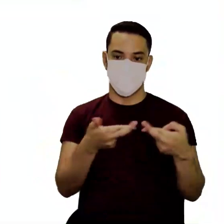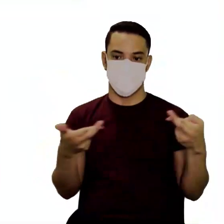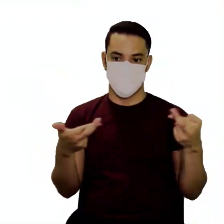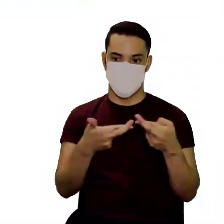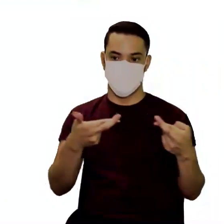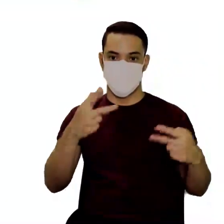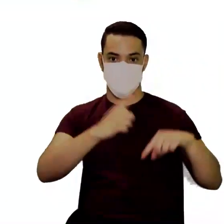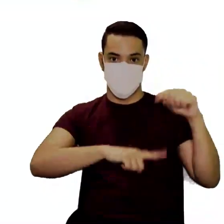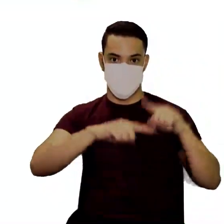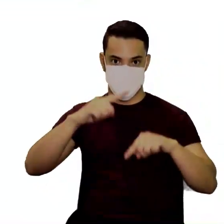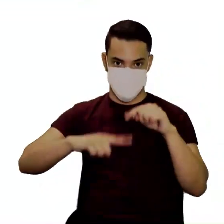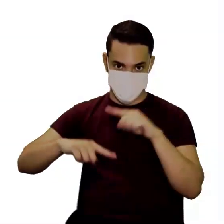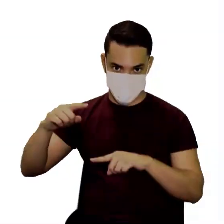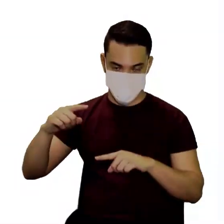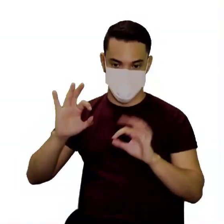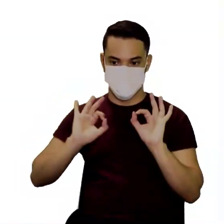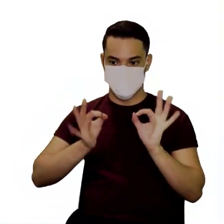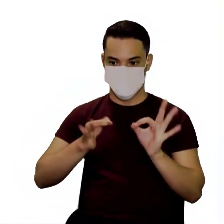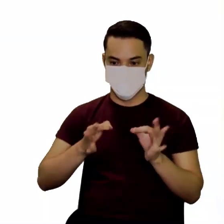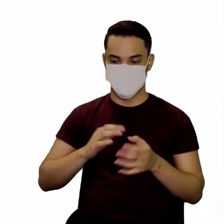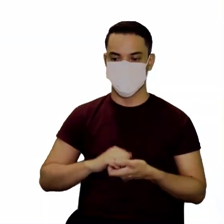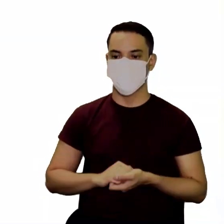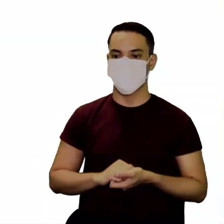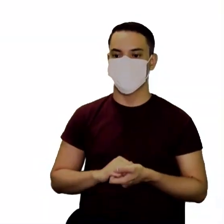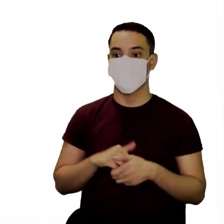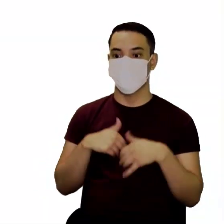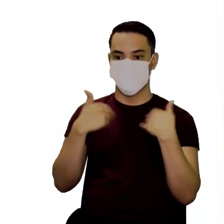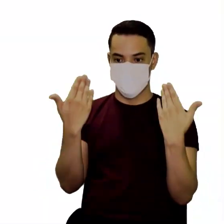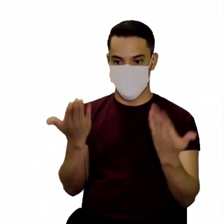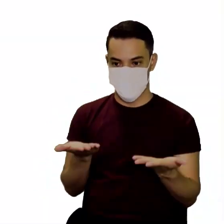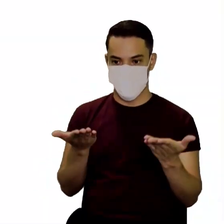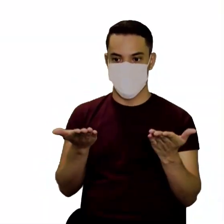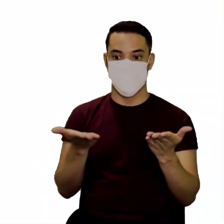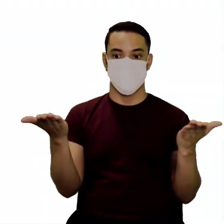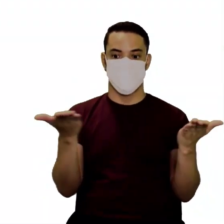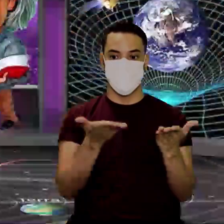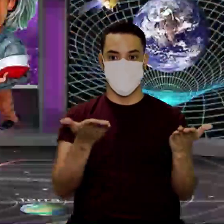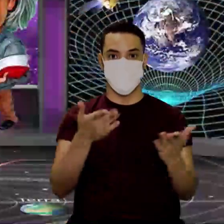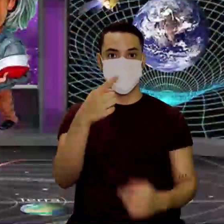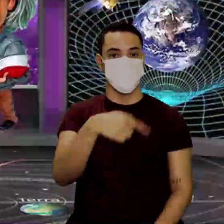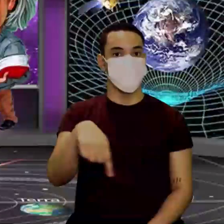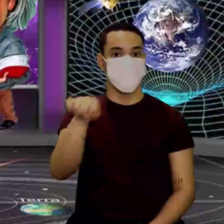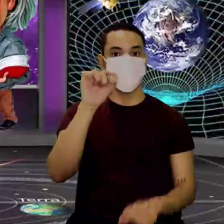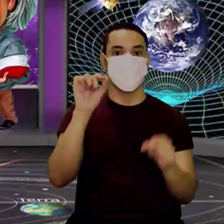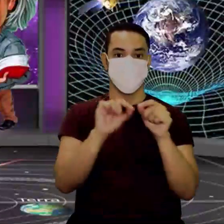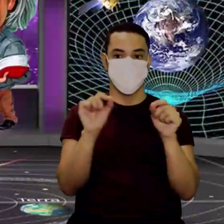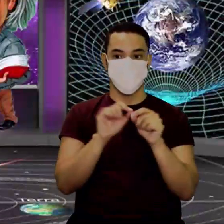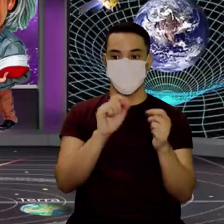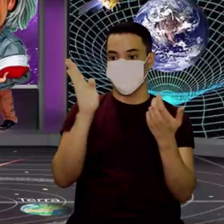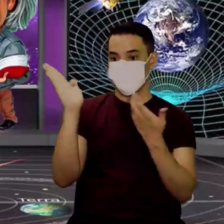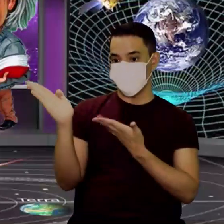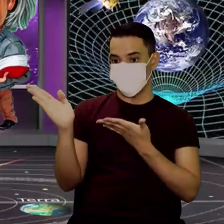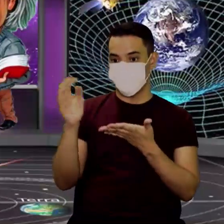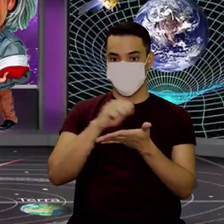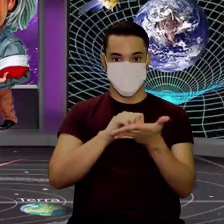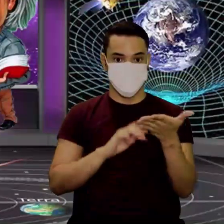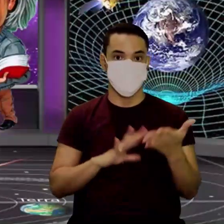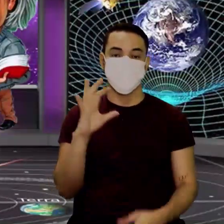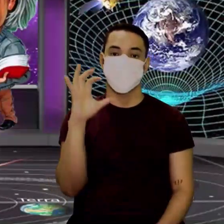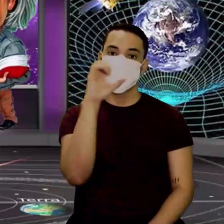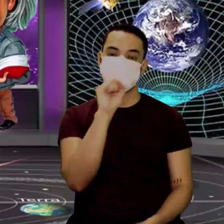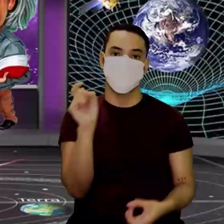desse material. Bom, então agora vocês vão lá para as atividades e já